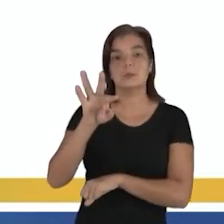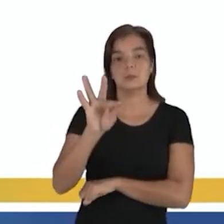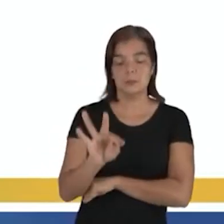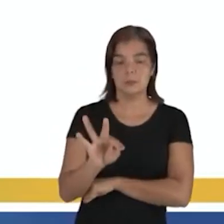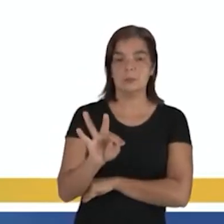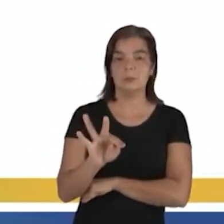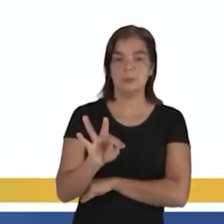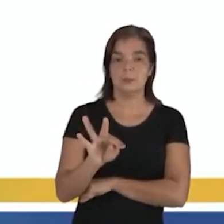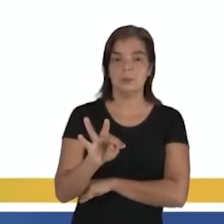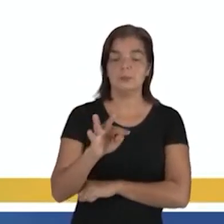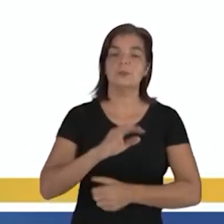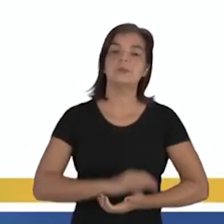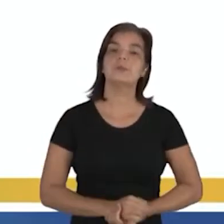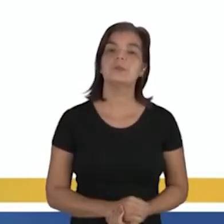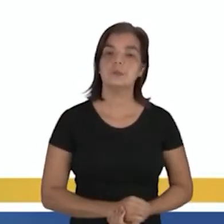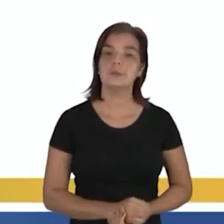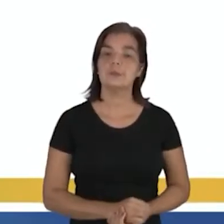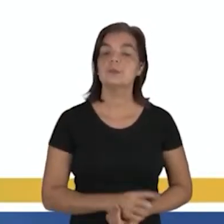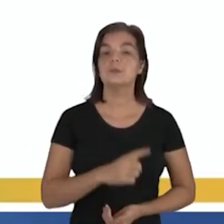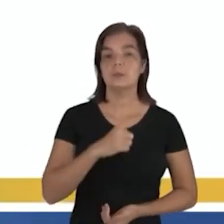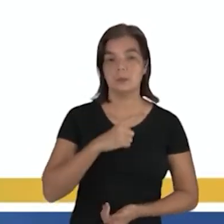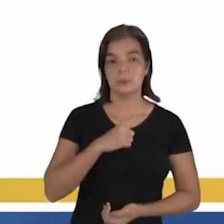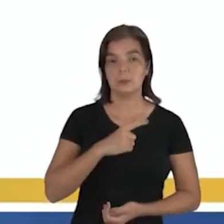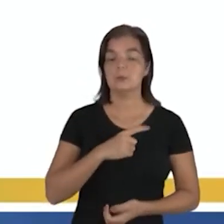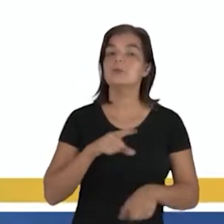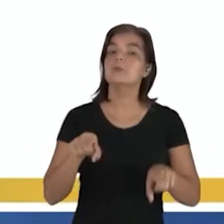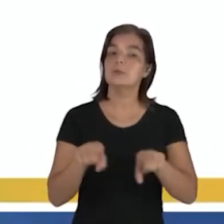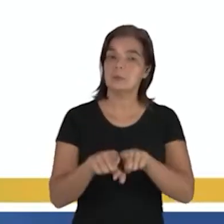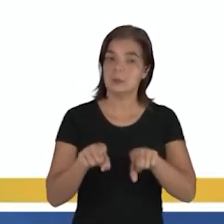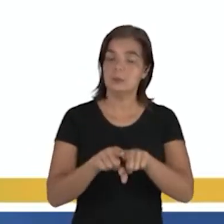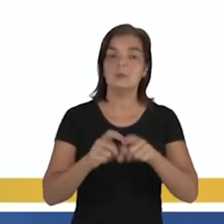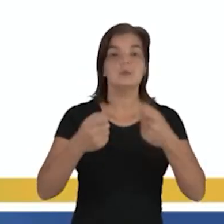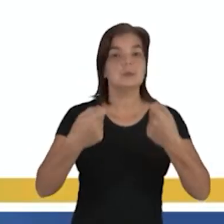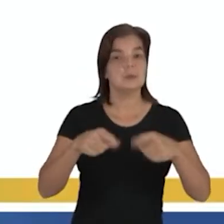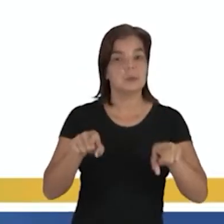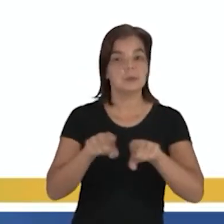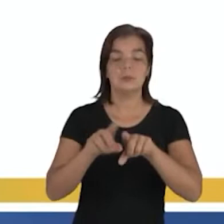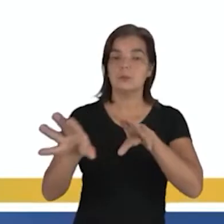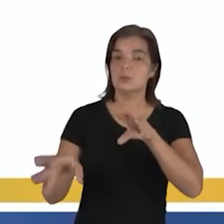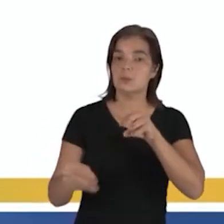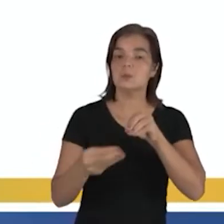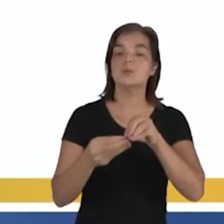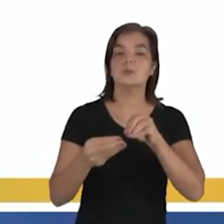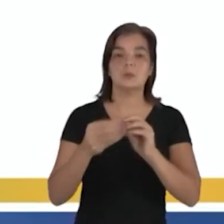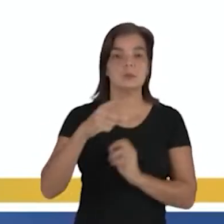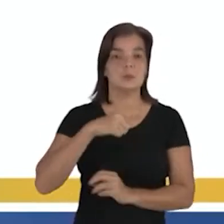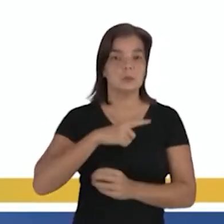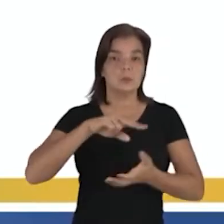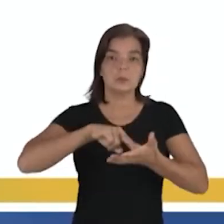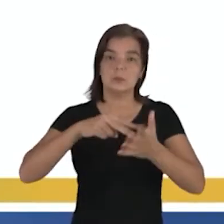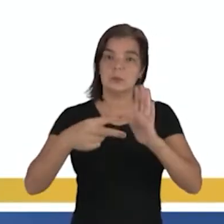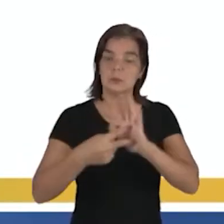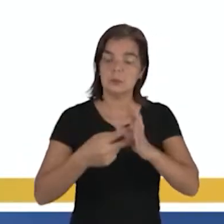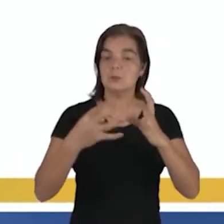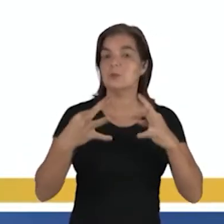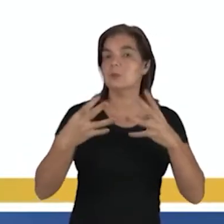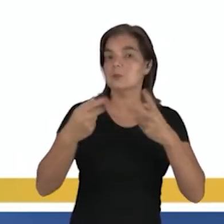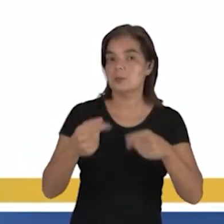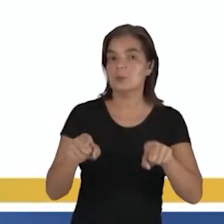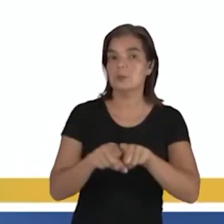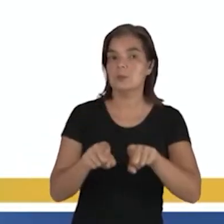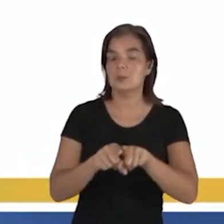verbo transitivo. Ele transita, ele precisa de um complemento para ter sentido